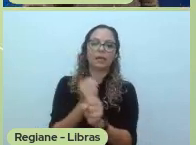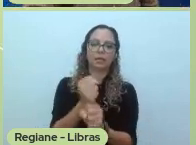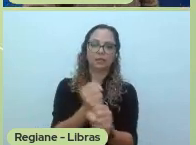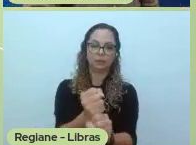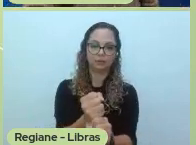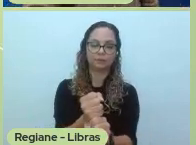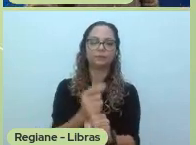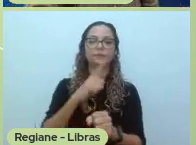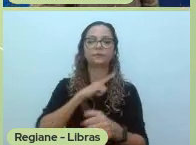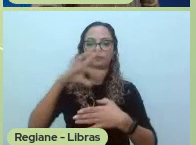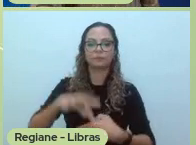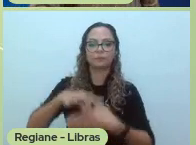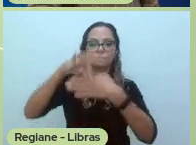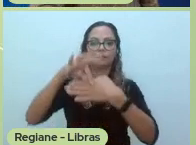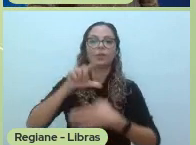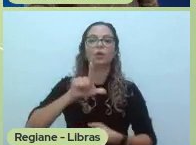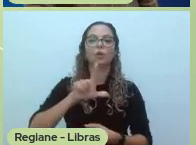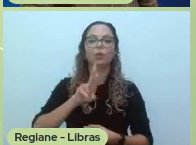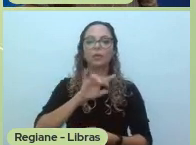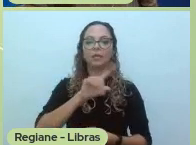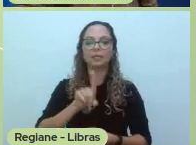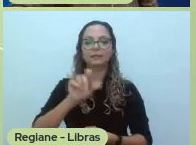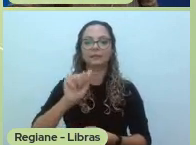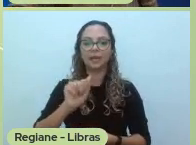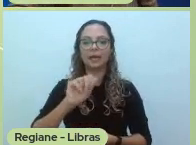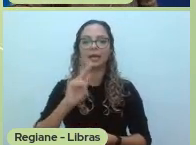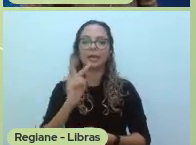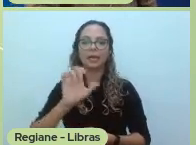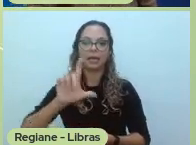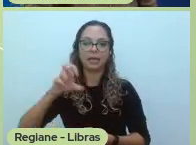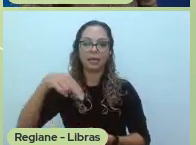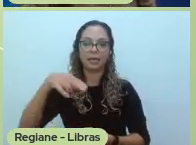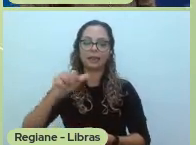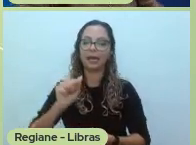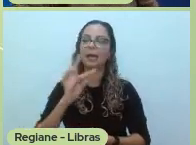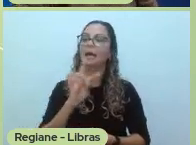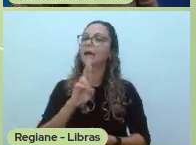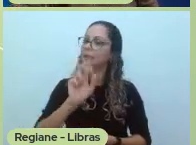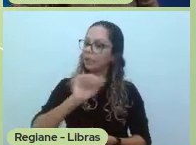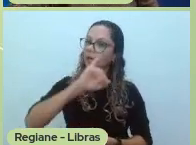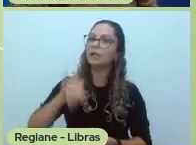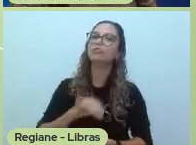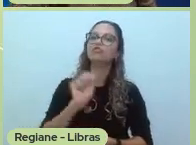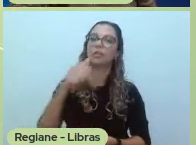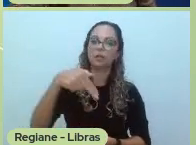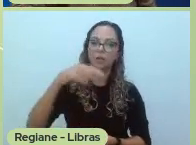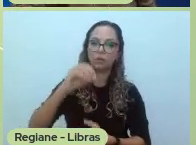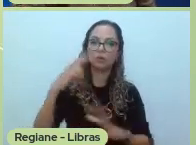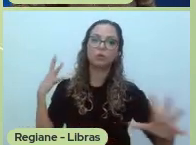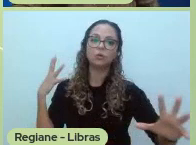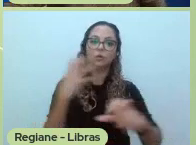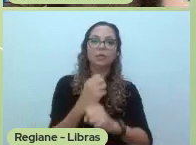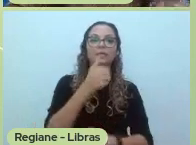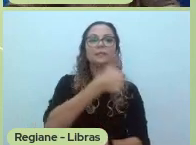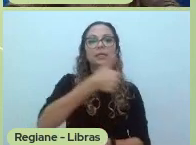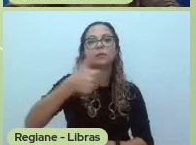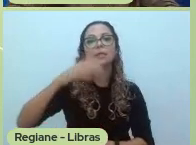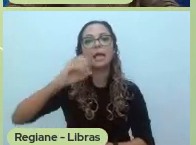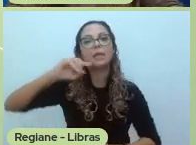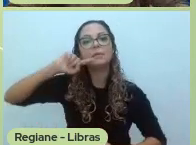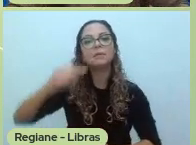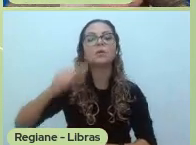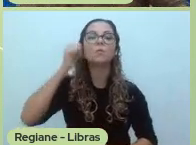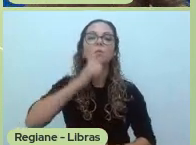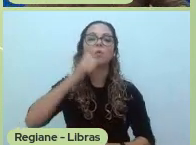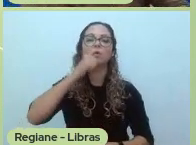pela Luísa Helena Trajano e ele é composto de mais de 110 mil mulheres de vários segmentos, tanto no